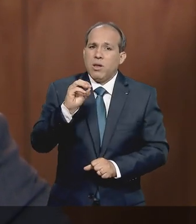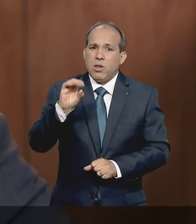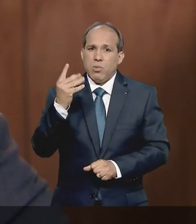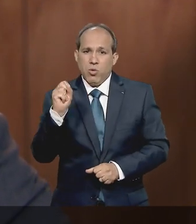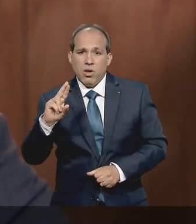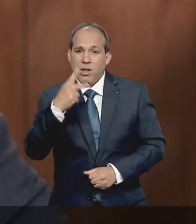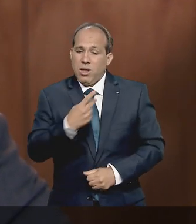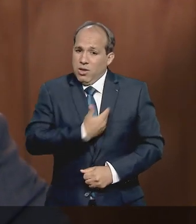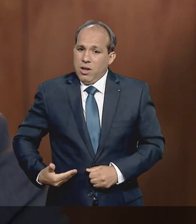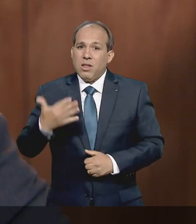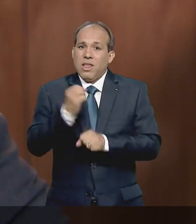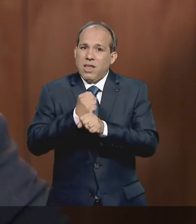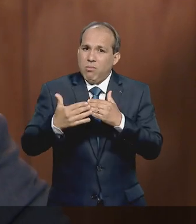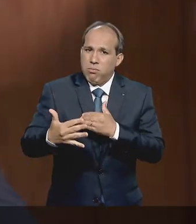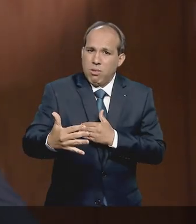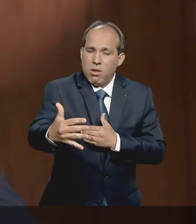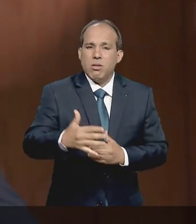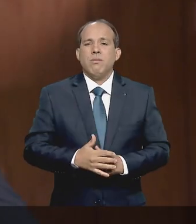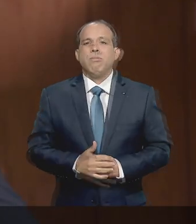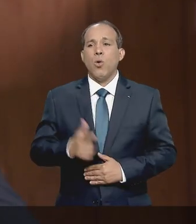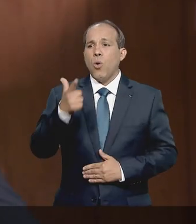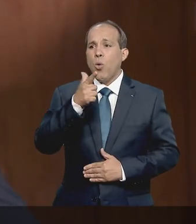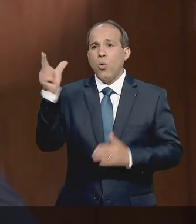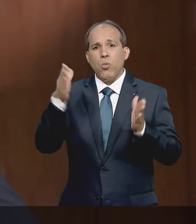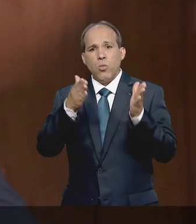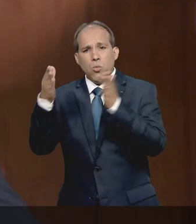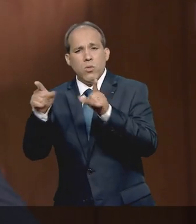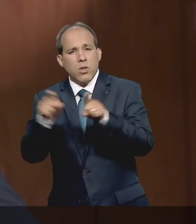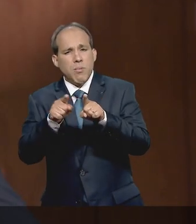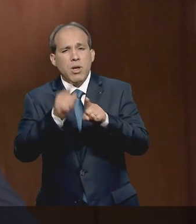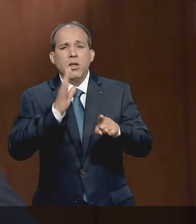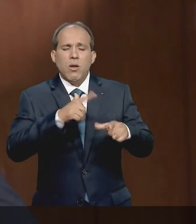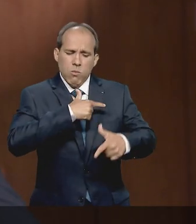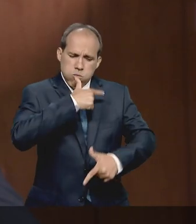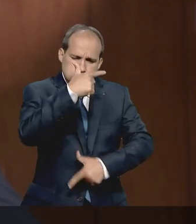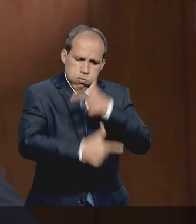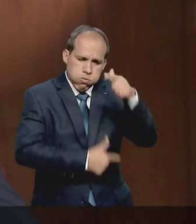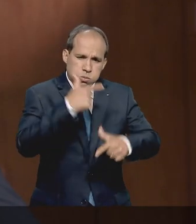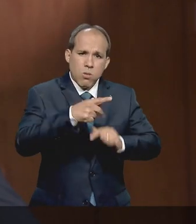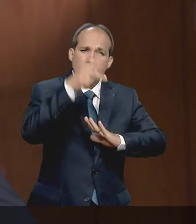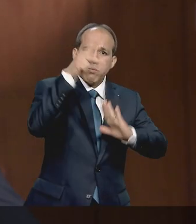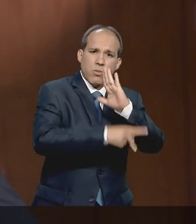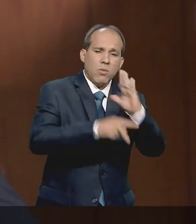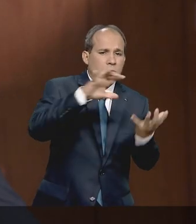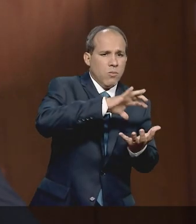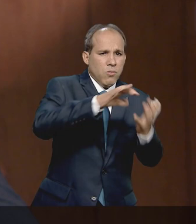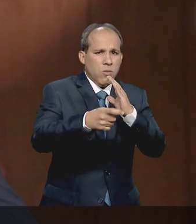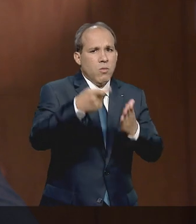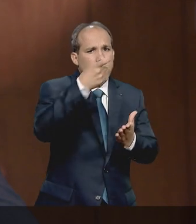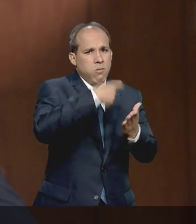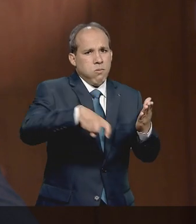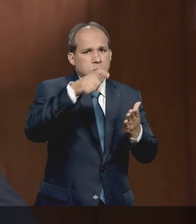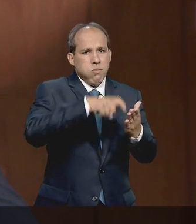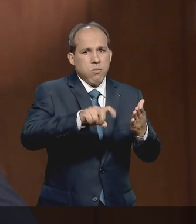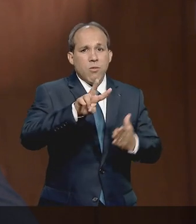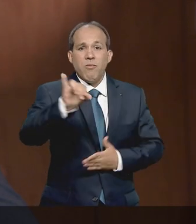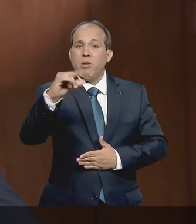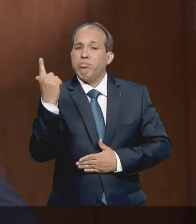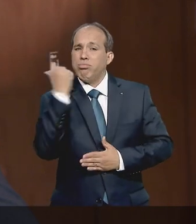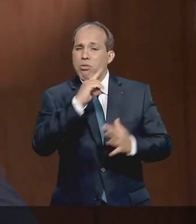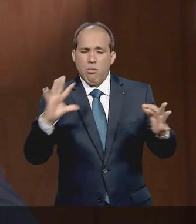ao estado nos próximos 10 anos em paralelo também trabalhamos no projeto de reforma tributária